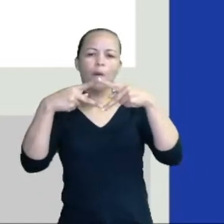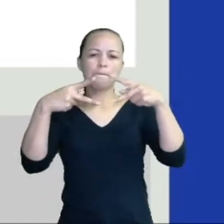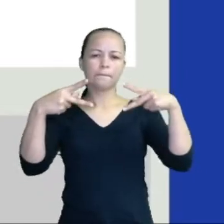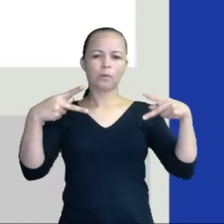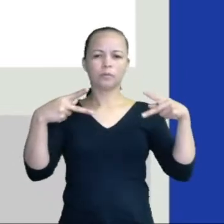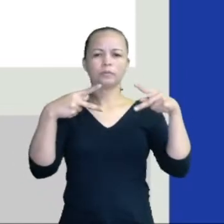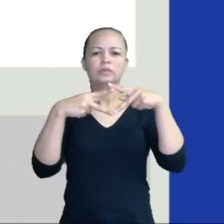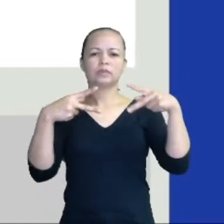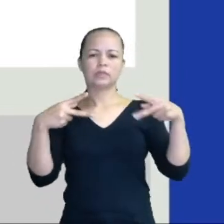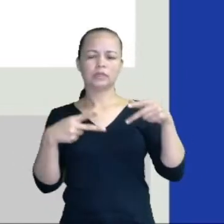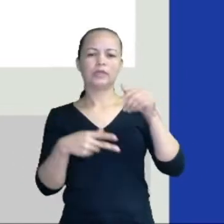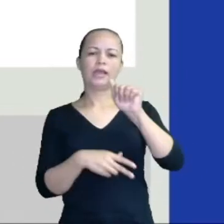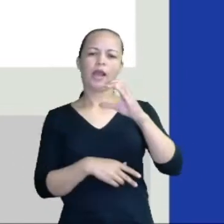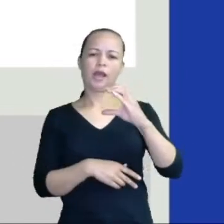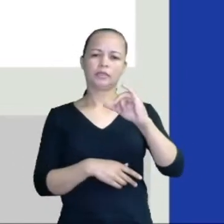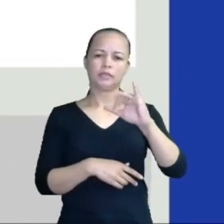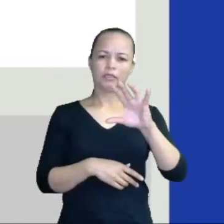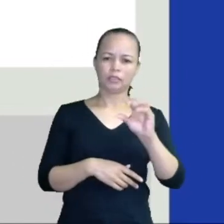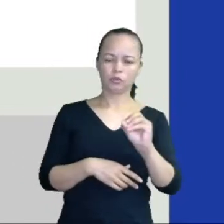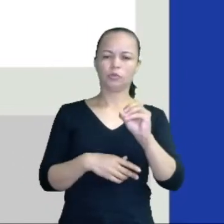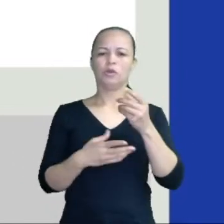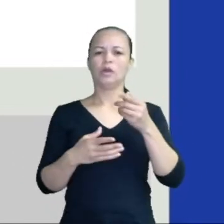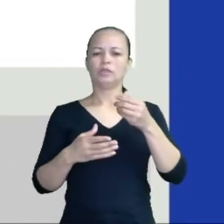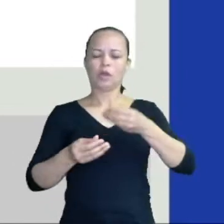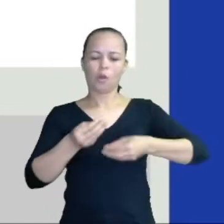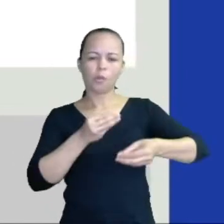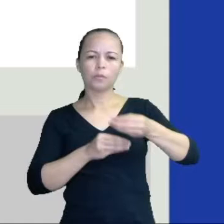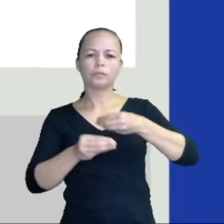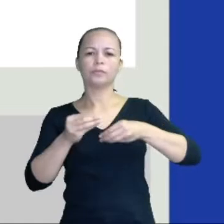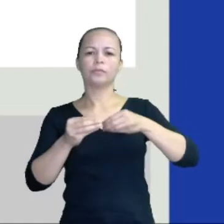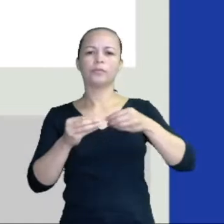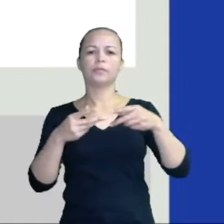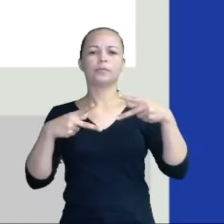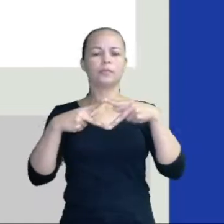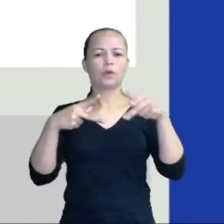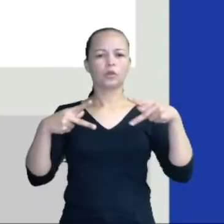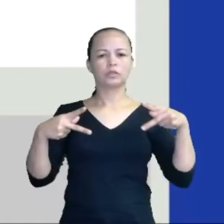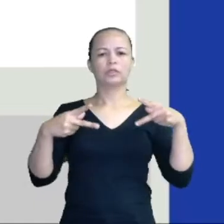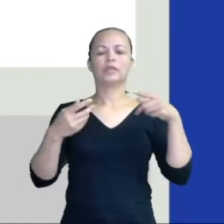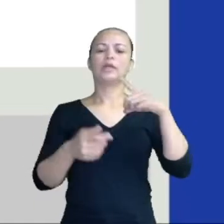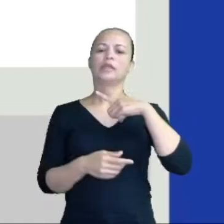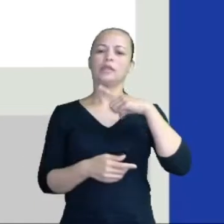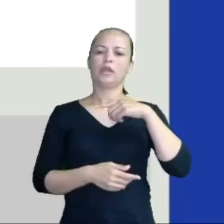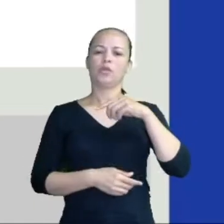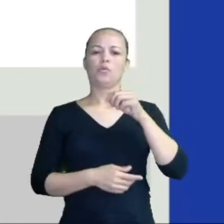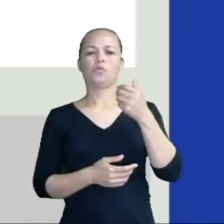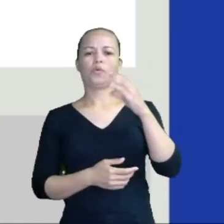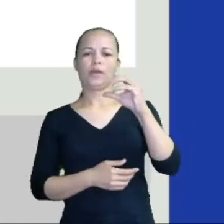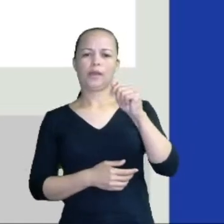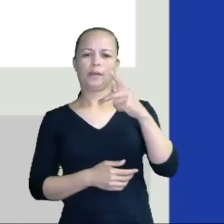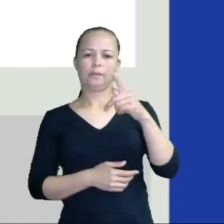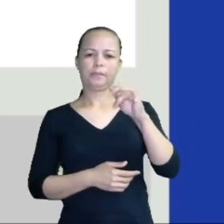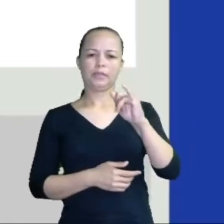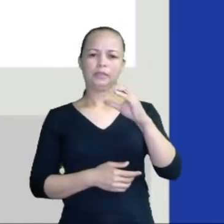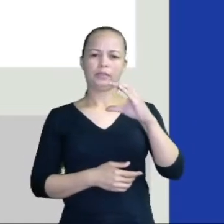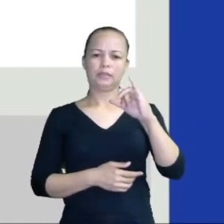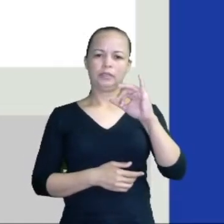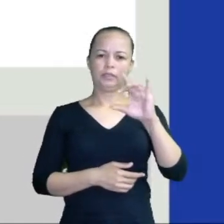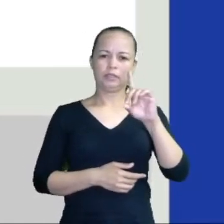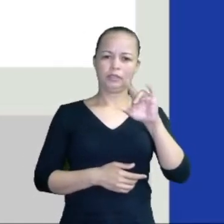ácido nucleico. A proteína forma um envoltório denominado de capsídeo, que é formado por